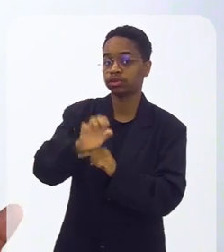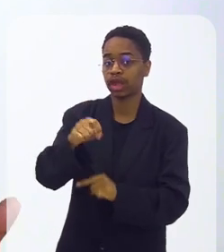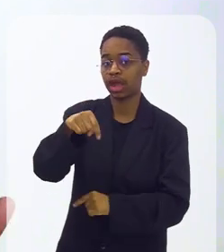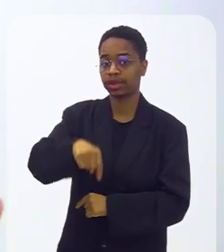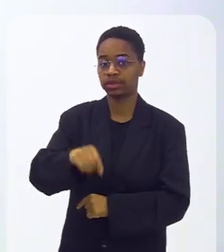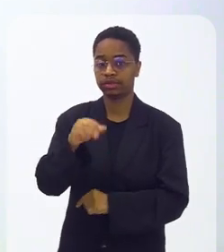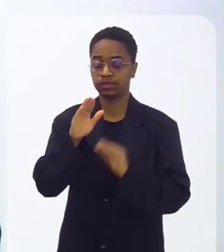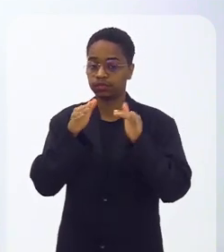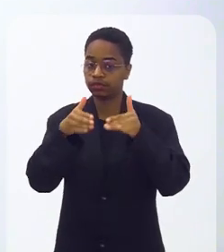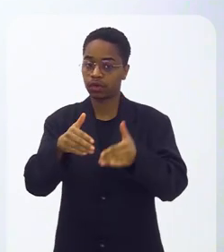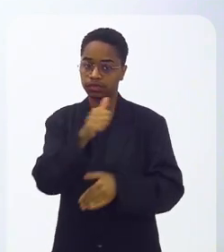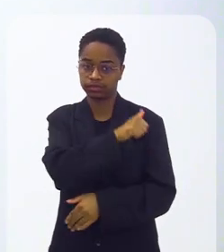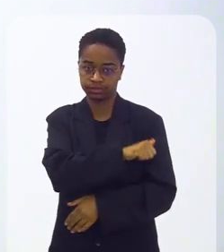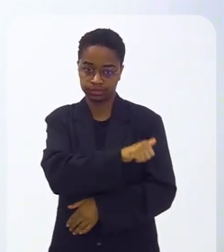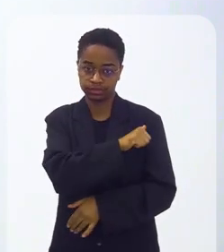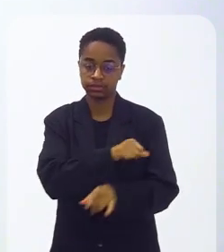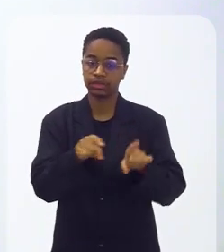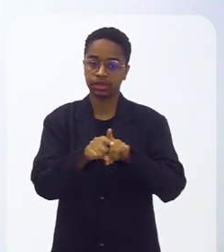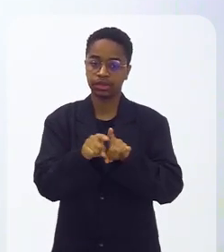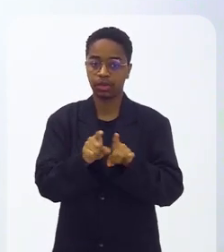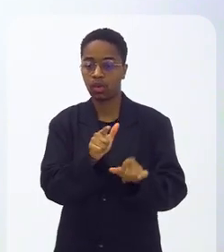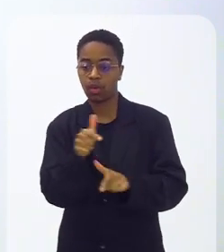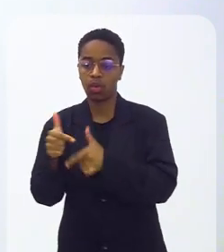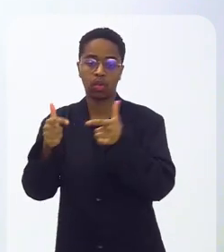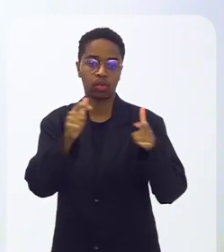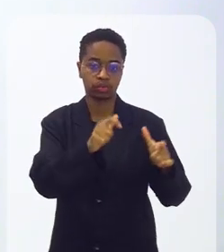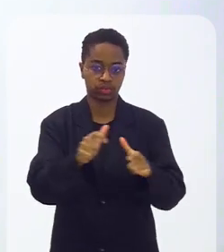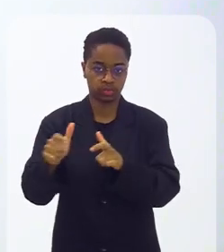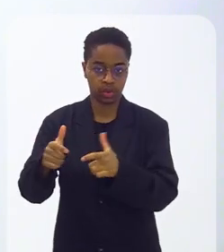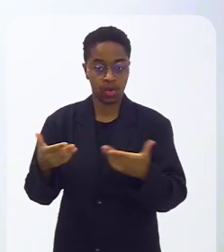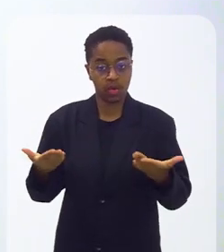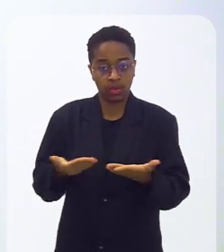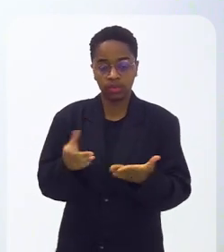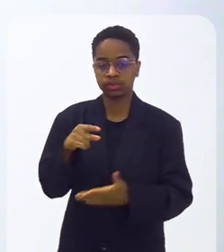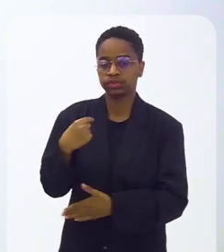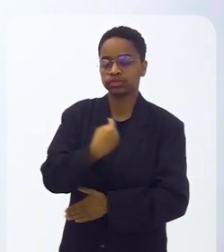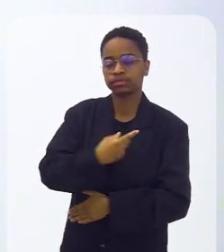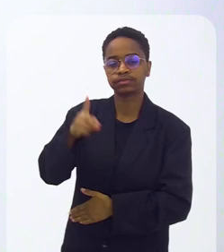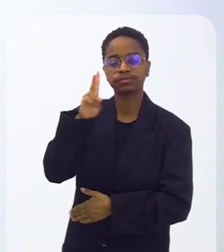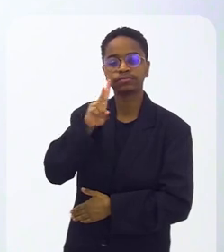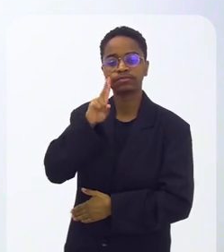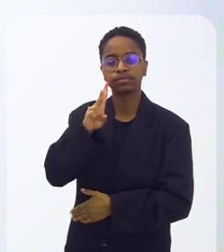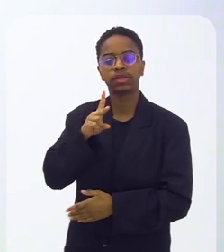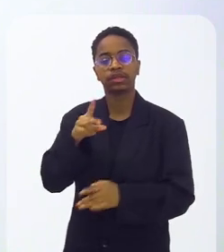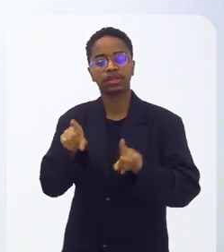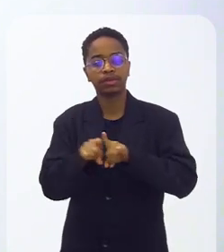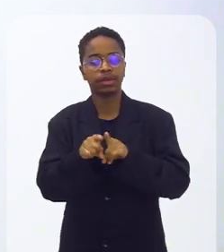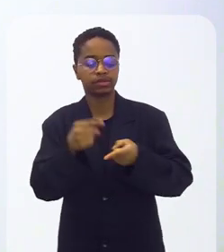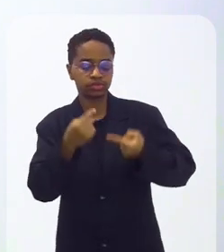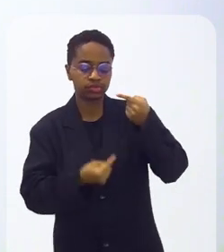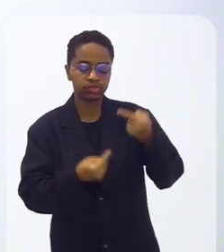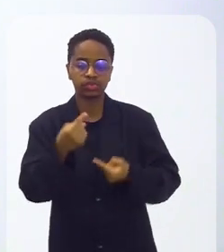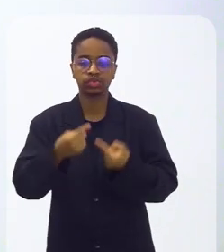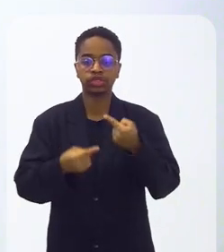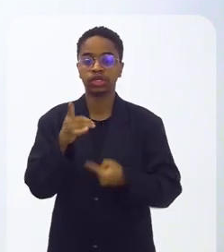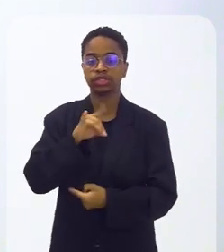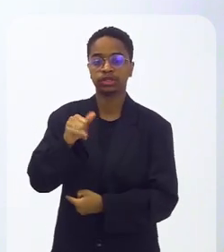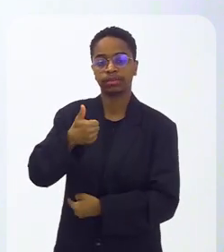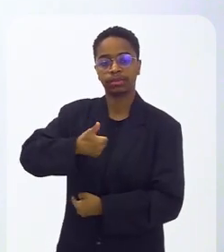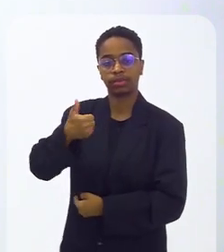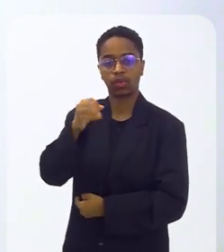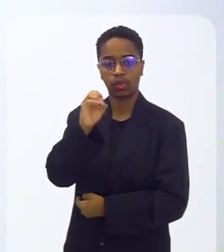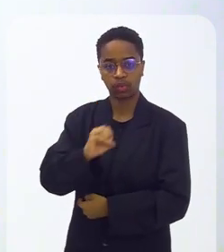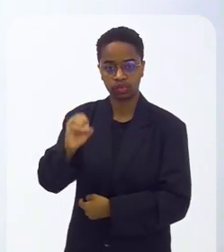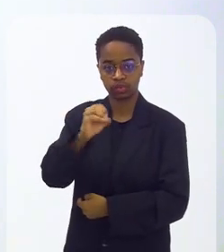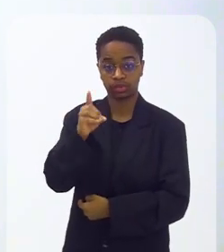do Rio de Janeiro para além de suas fronteiras. E hoje nós vamos aqui lembrar, marcar e debater o dia 1º de outubro,